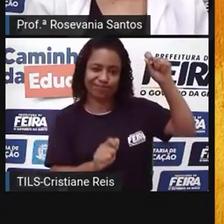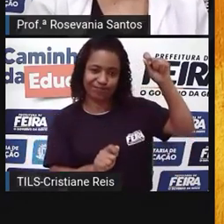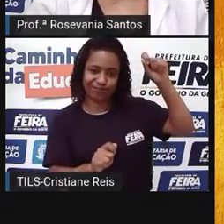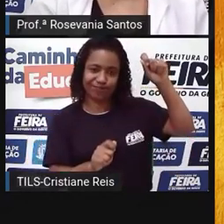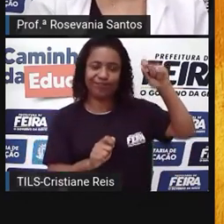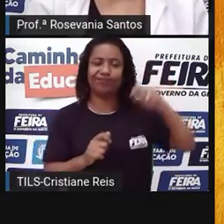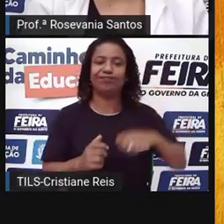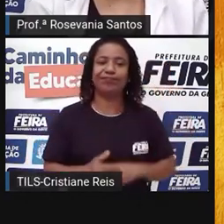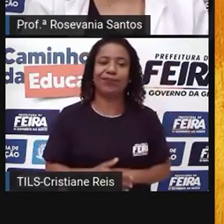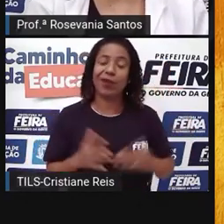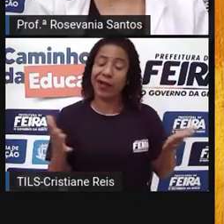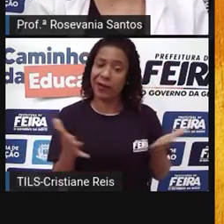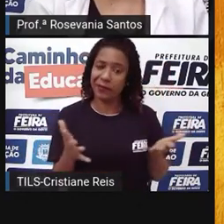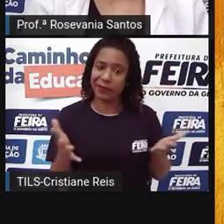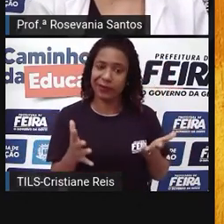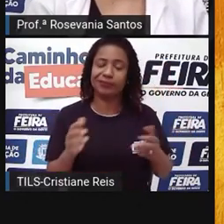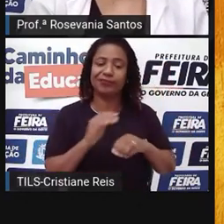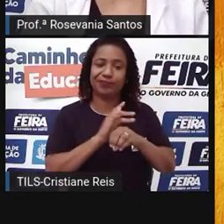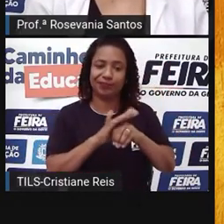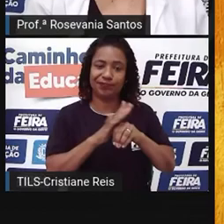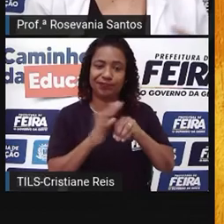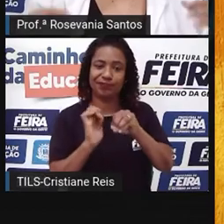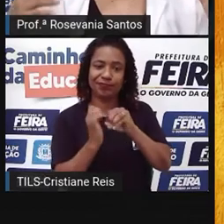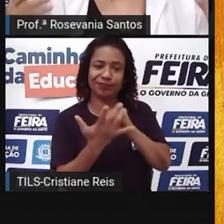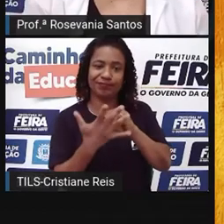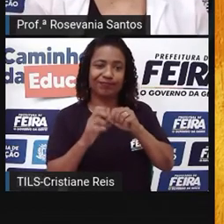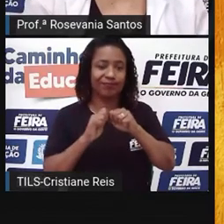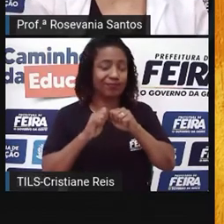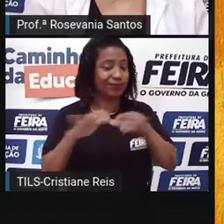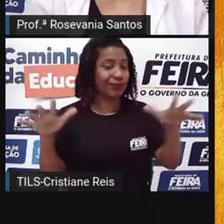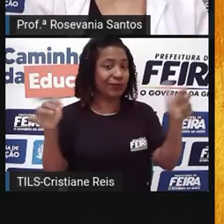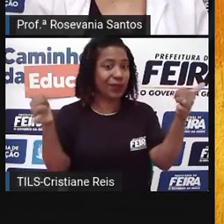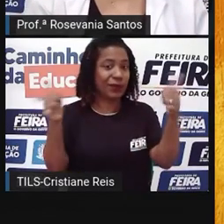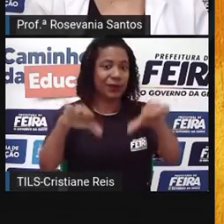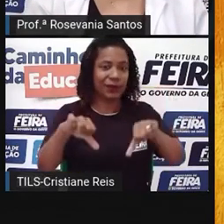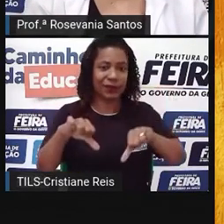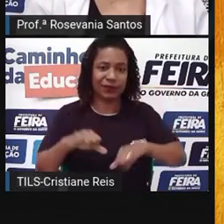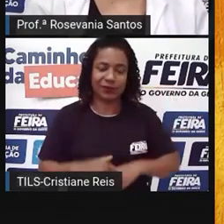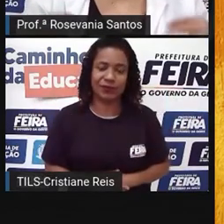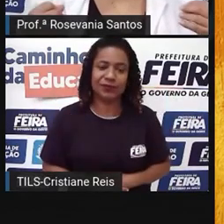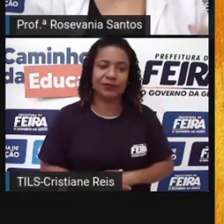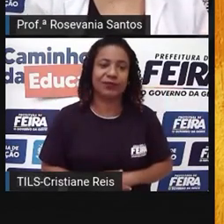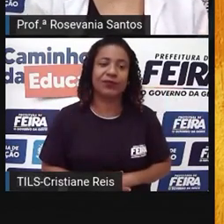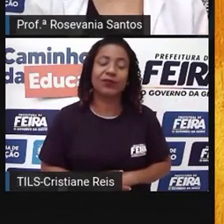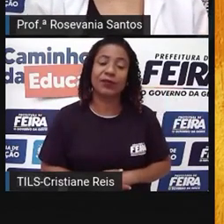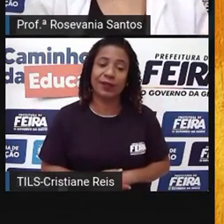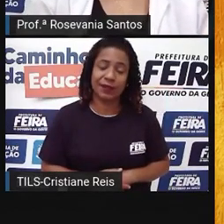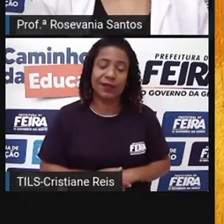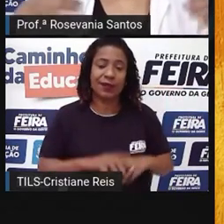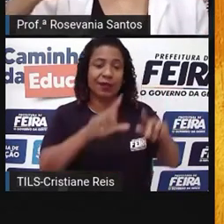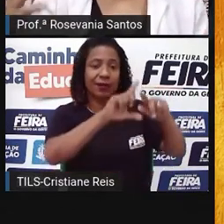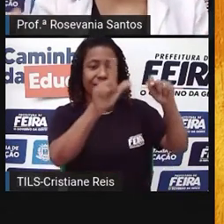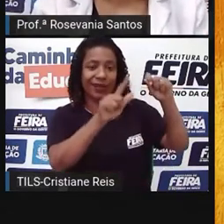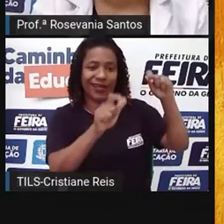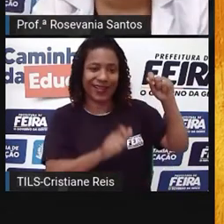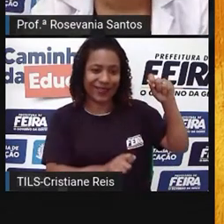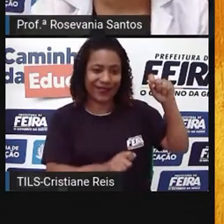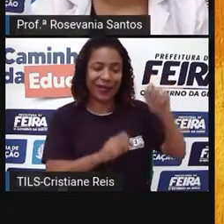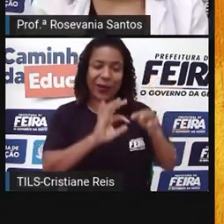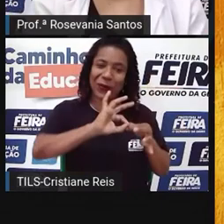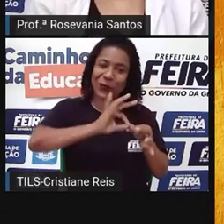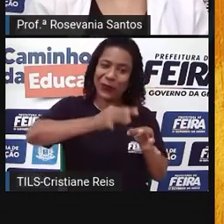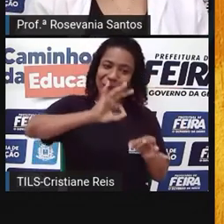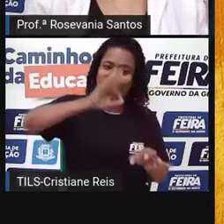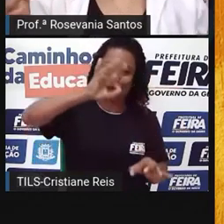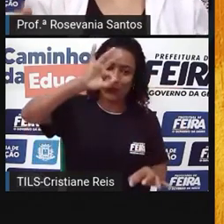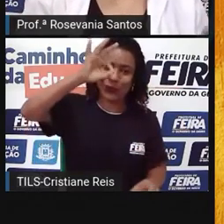E agora com a Covid piorou bastante. Então, como vocês viram, né, a África tem muito conteúdo, não dá para ficar tudo numa